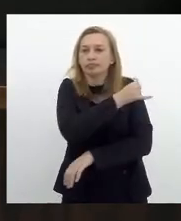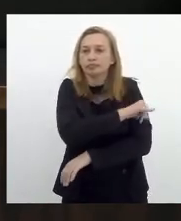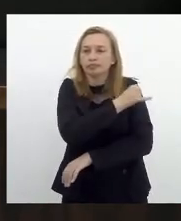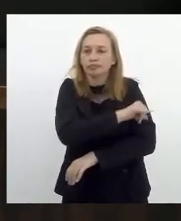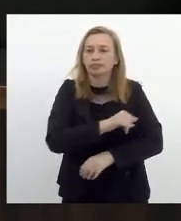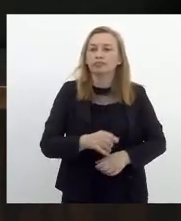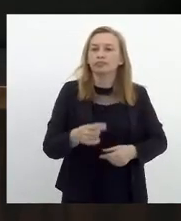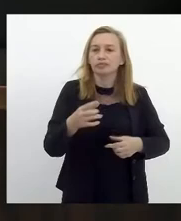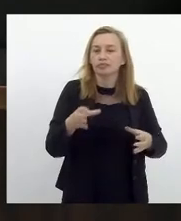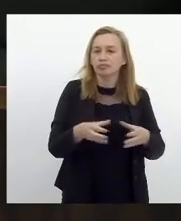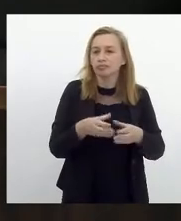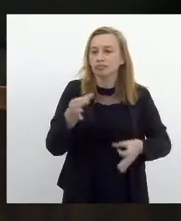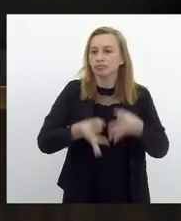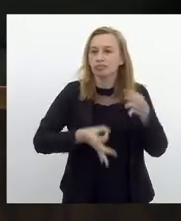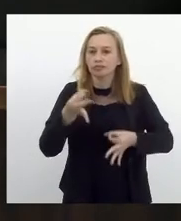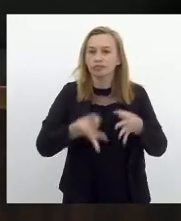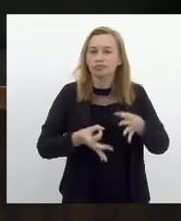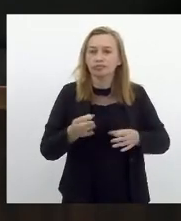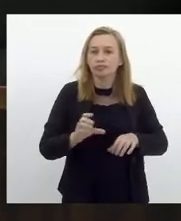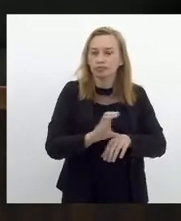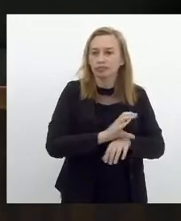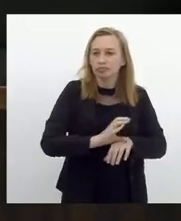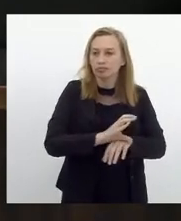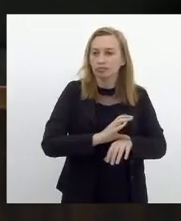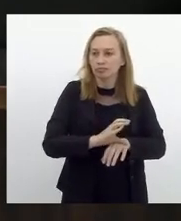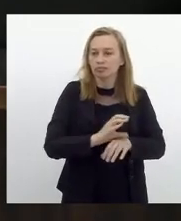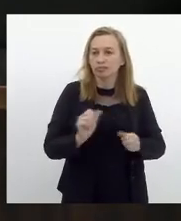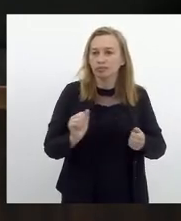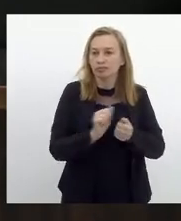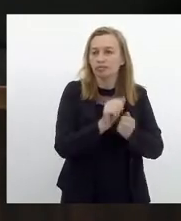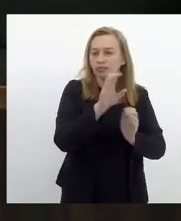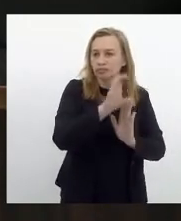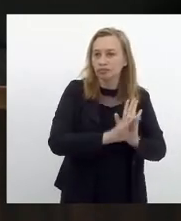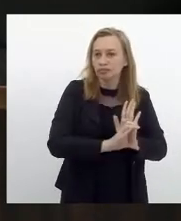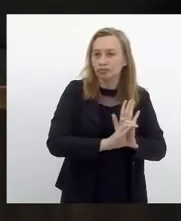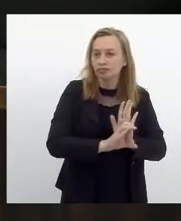de Constituição e Justiça pela constitucionalidade,